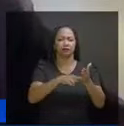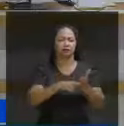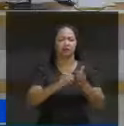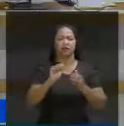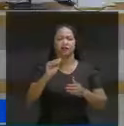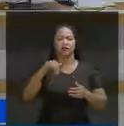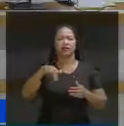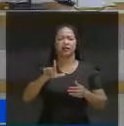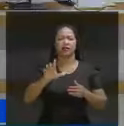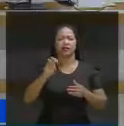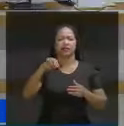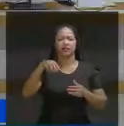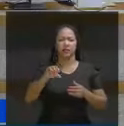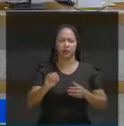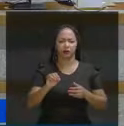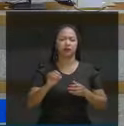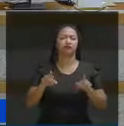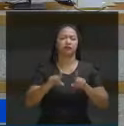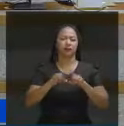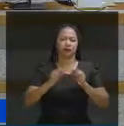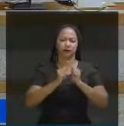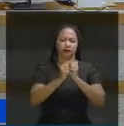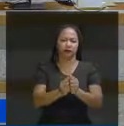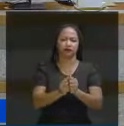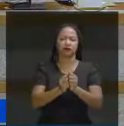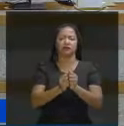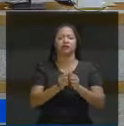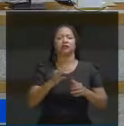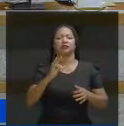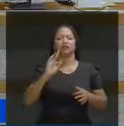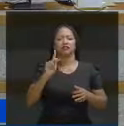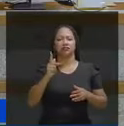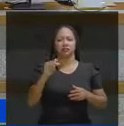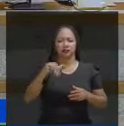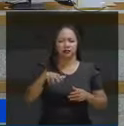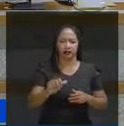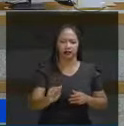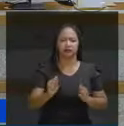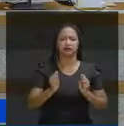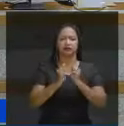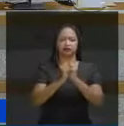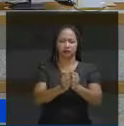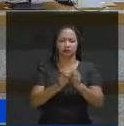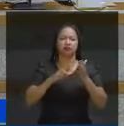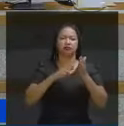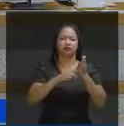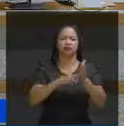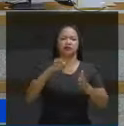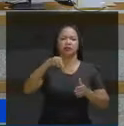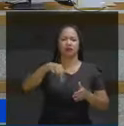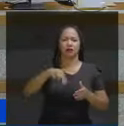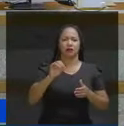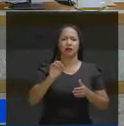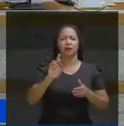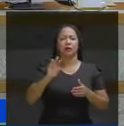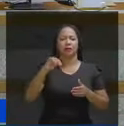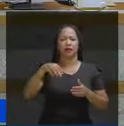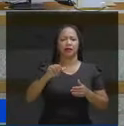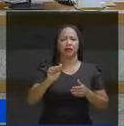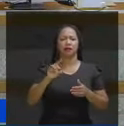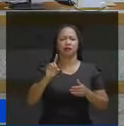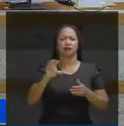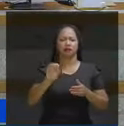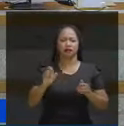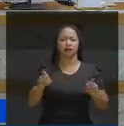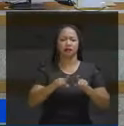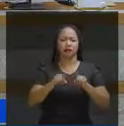Anselmo Gonçalves. Também acompanho a relatora. Juíza Tina Souza. Com a relatora, presidente. Juiz Normand Souza. Eu também, excelência.